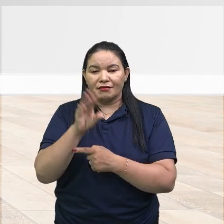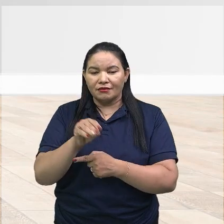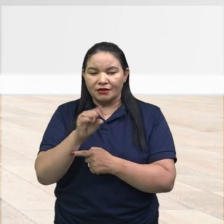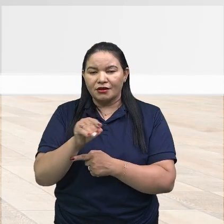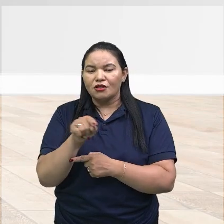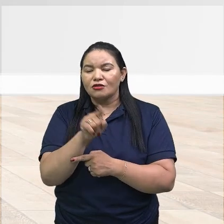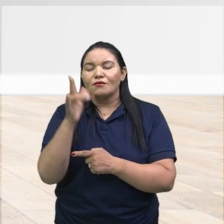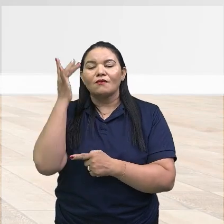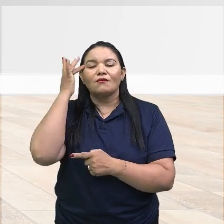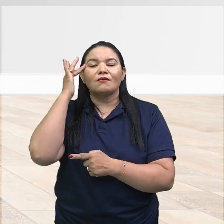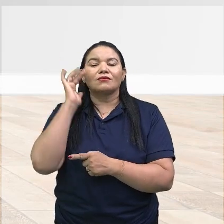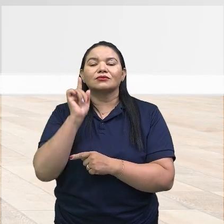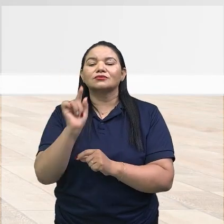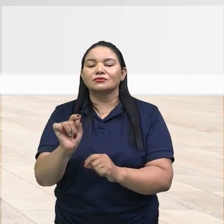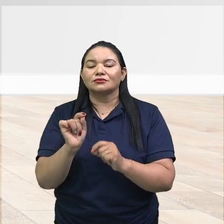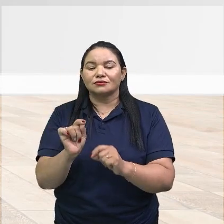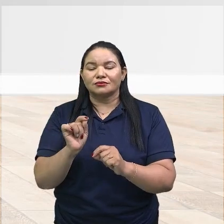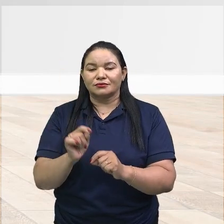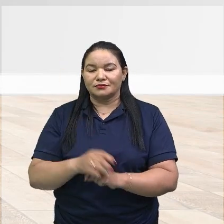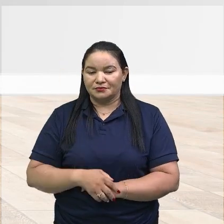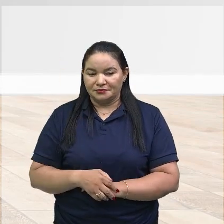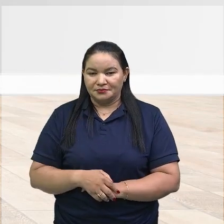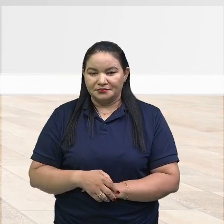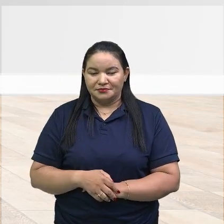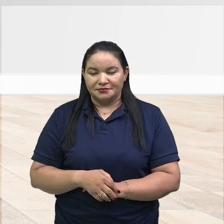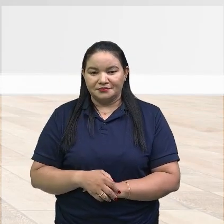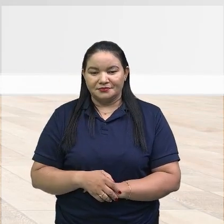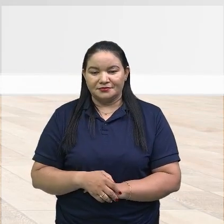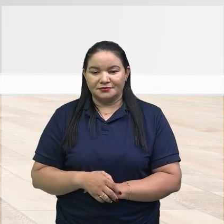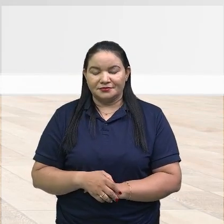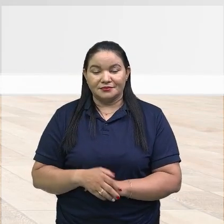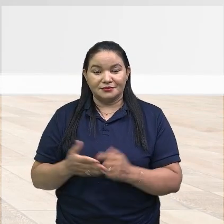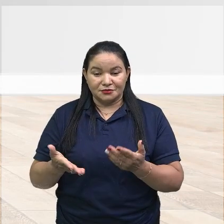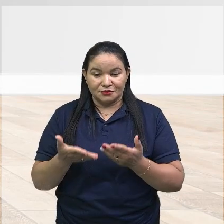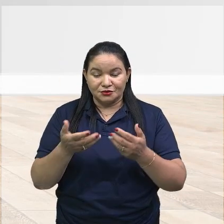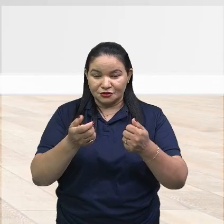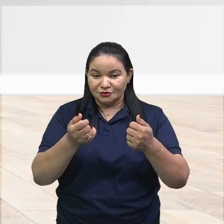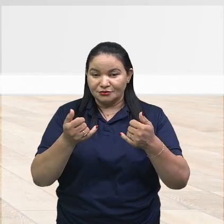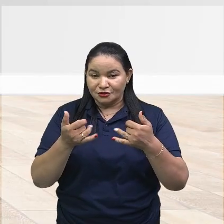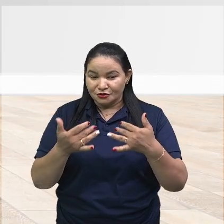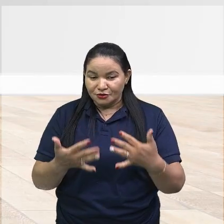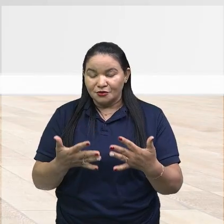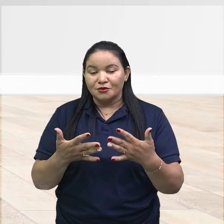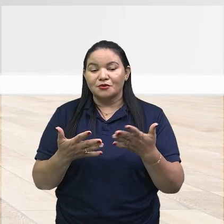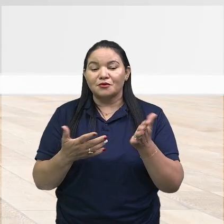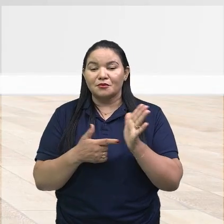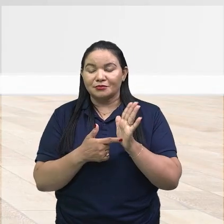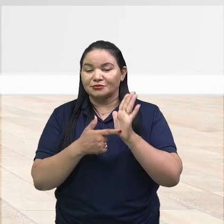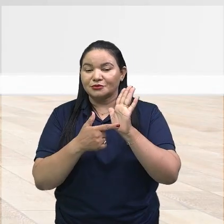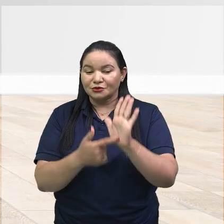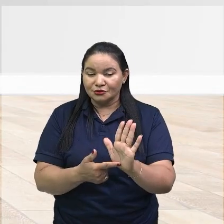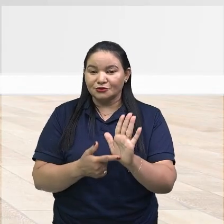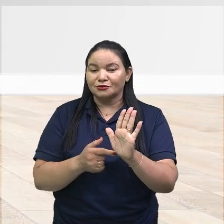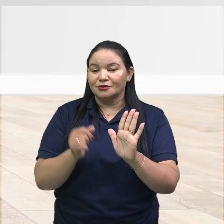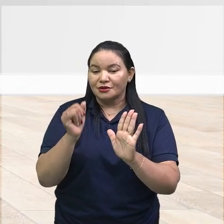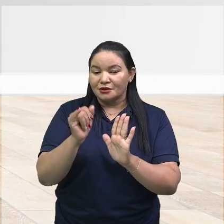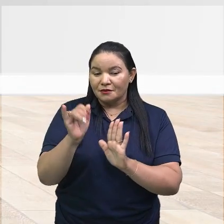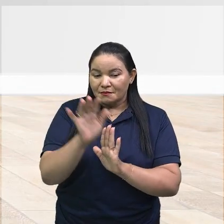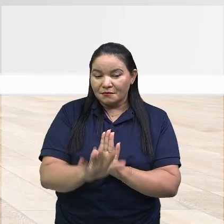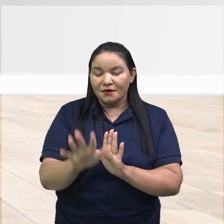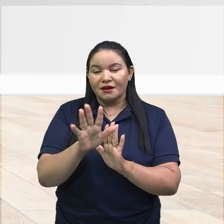acham? E aí? Diante de tudo isso que a gente já colocou aqui, né? A gente colocou imagens, a gente